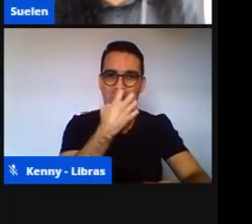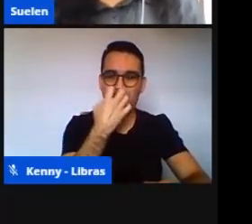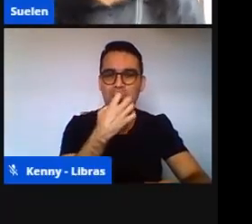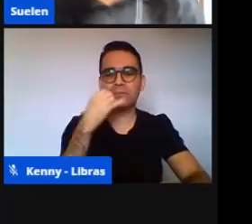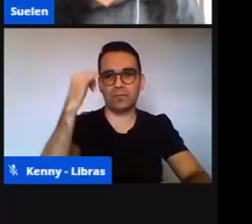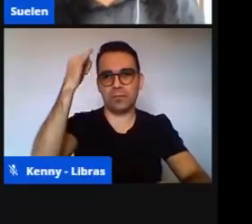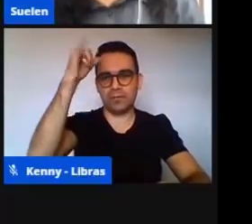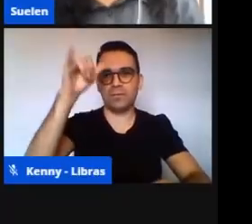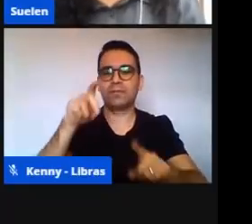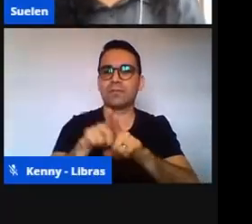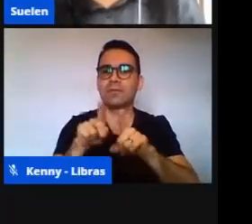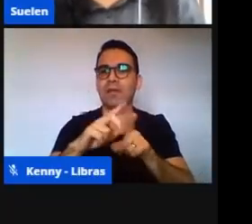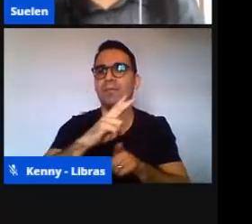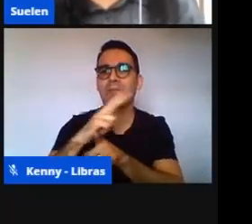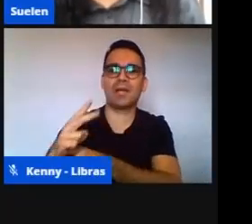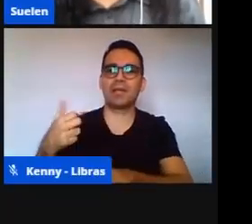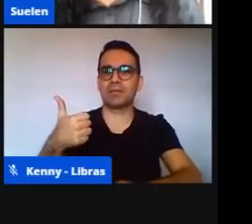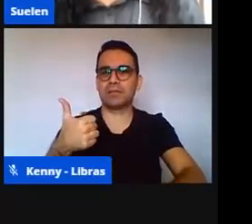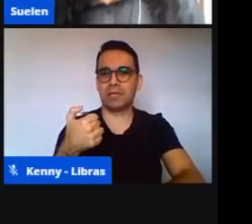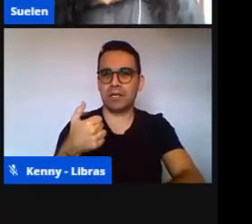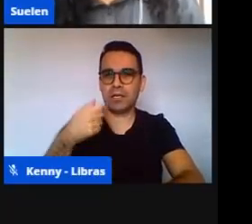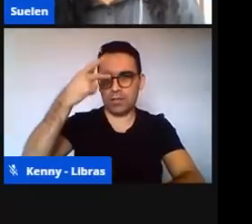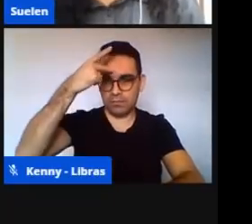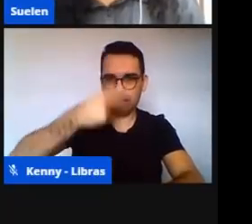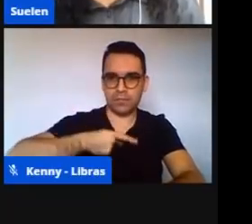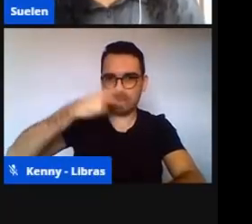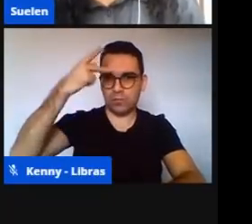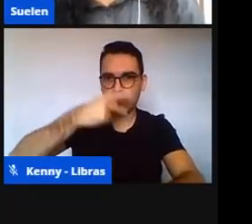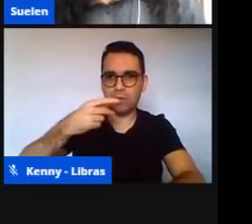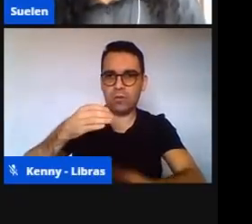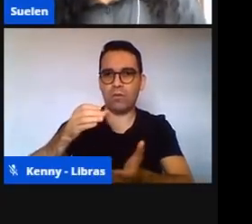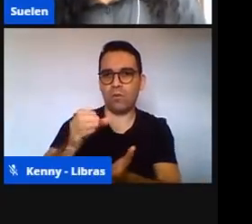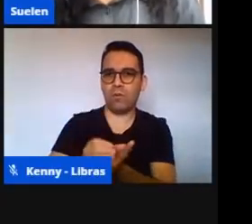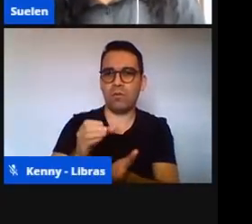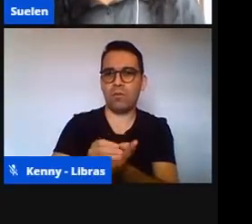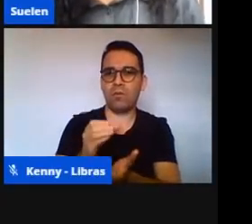trabalho, como caneta, copos, talheres,